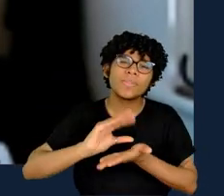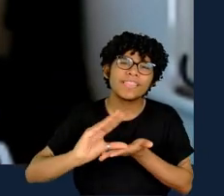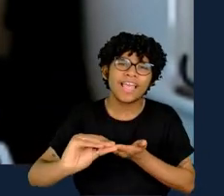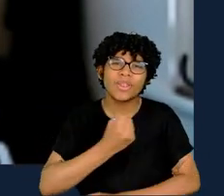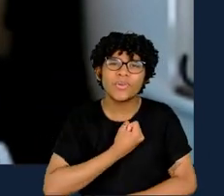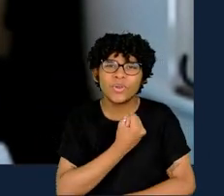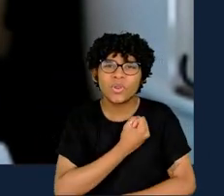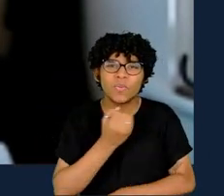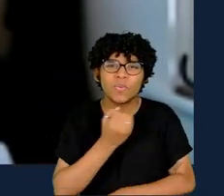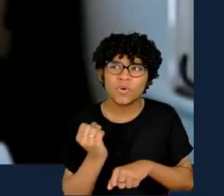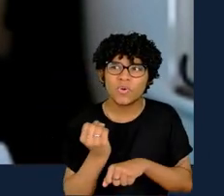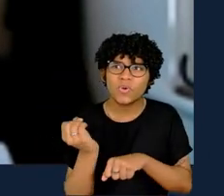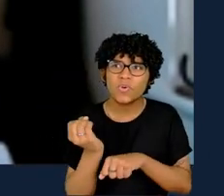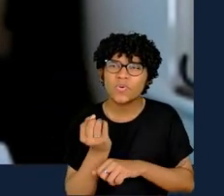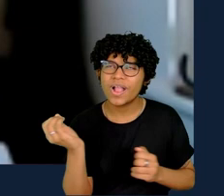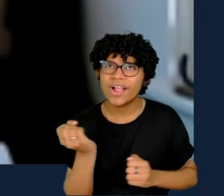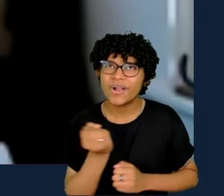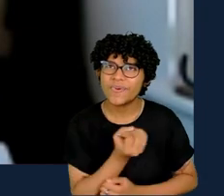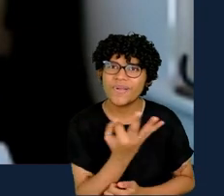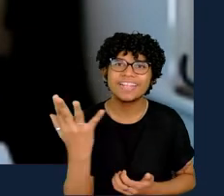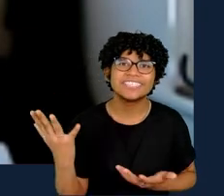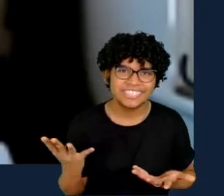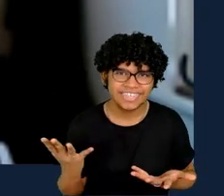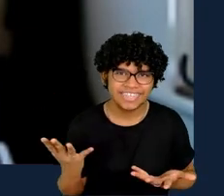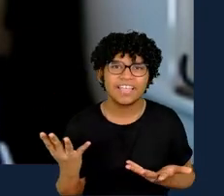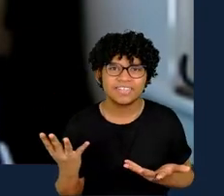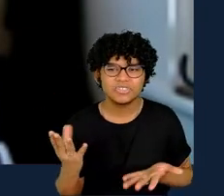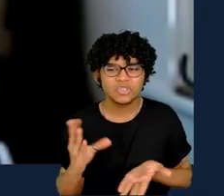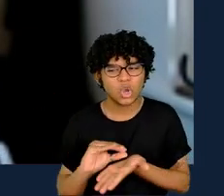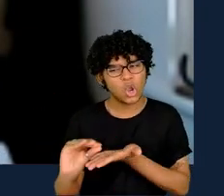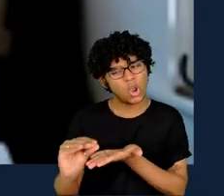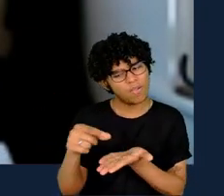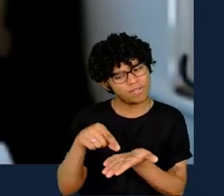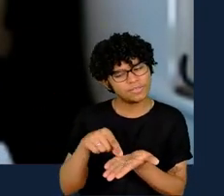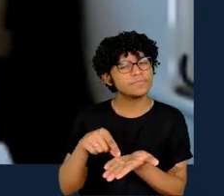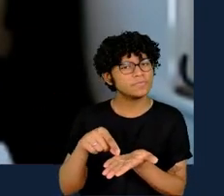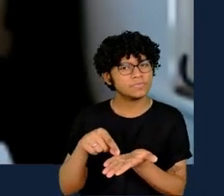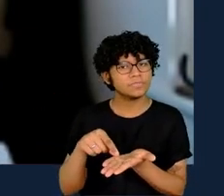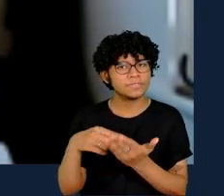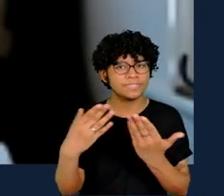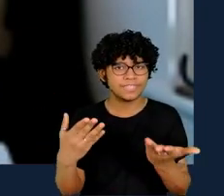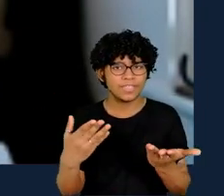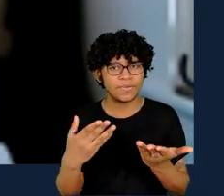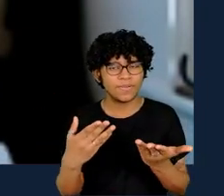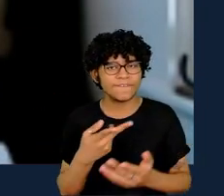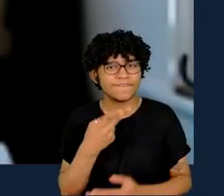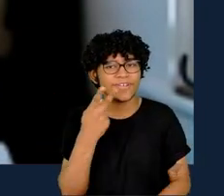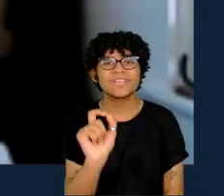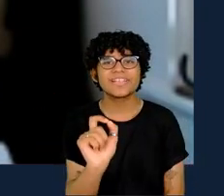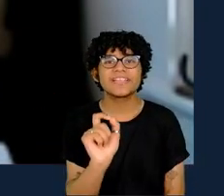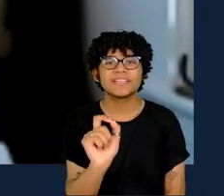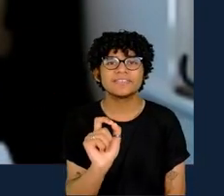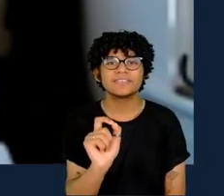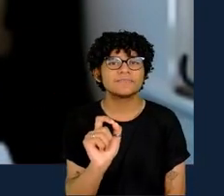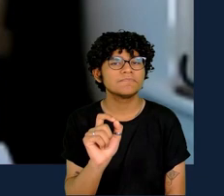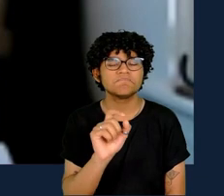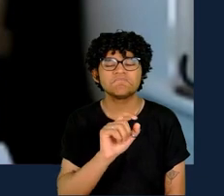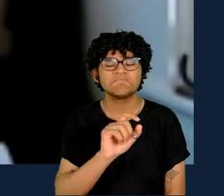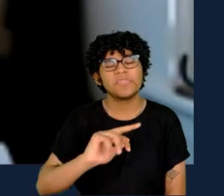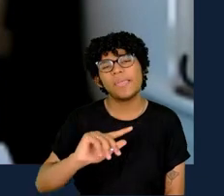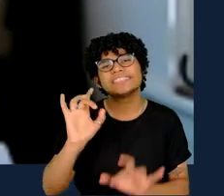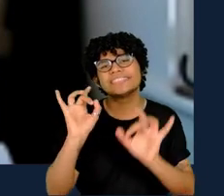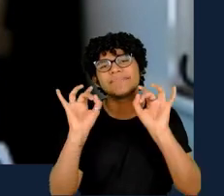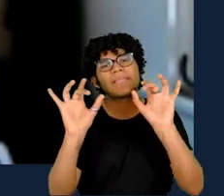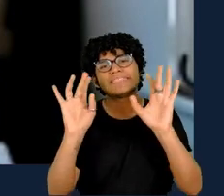fato, vocês, com as suas sugestões, o que eu digo para vocês, deixo com vocês a ideia de que não há nada de especial com relação a